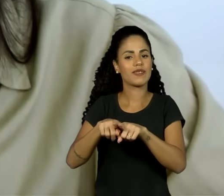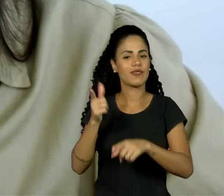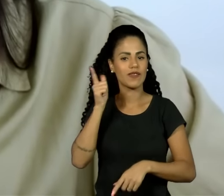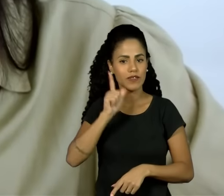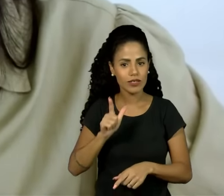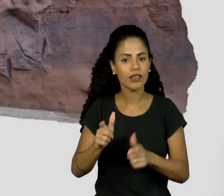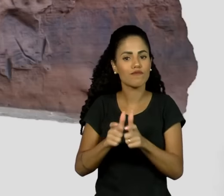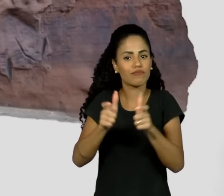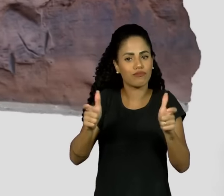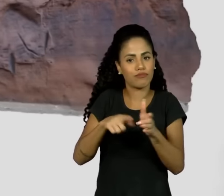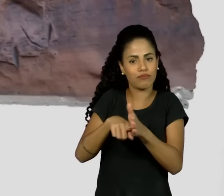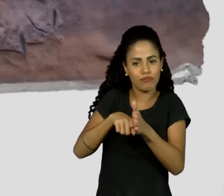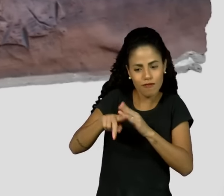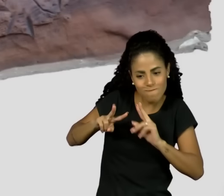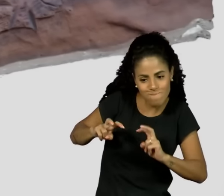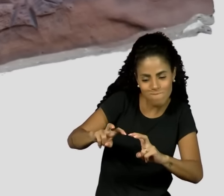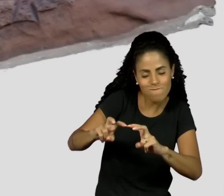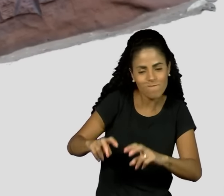sendo aprofundadas.